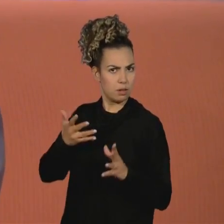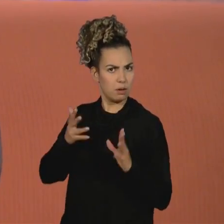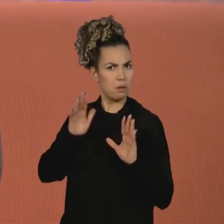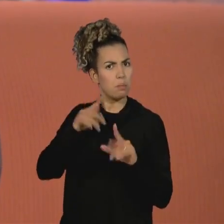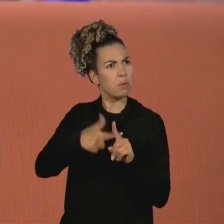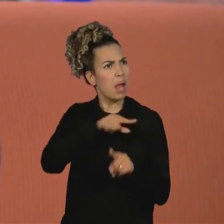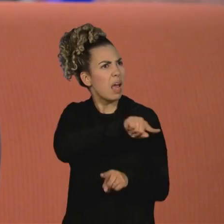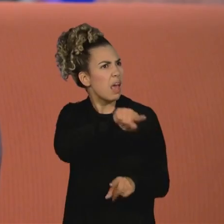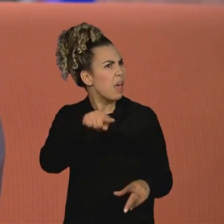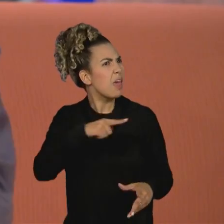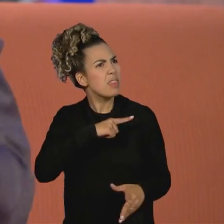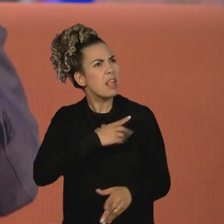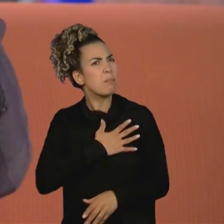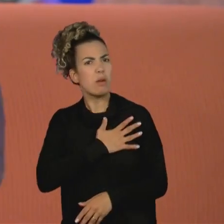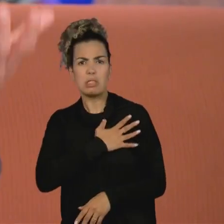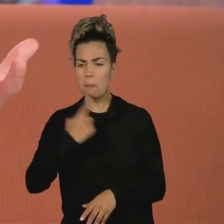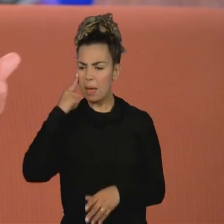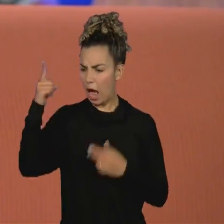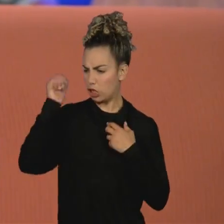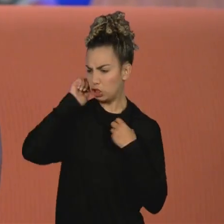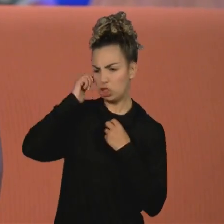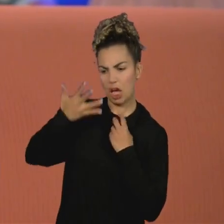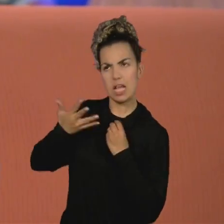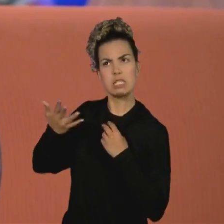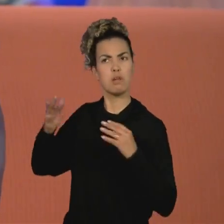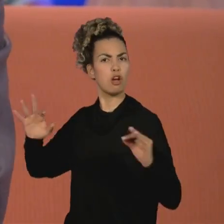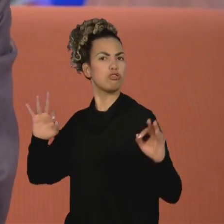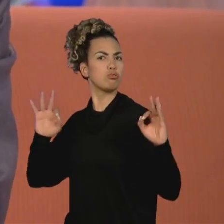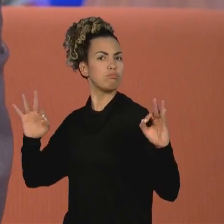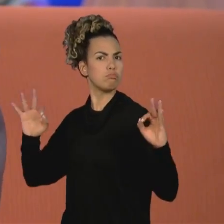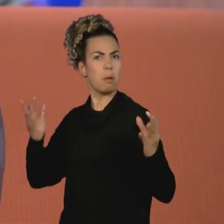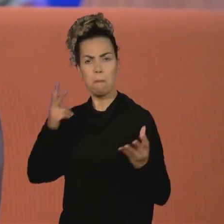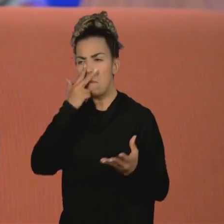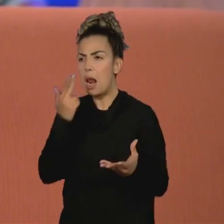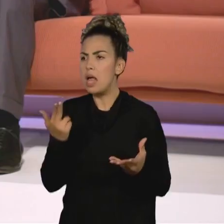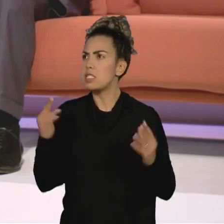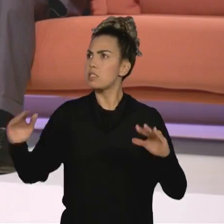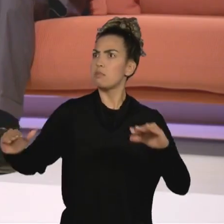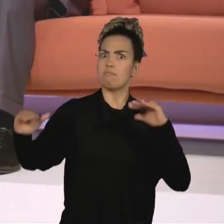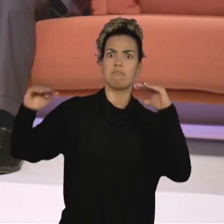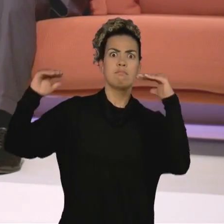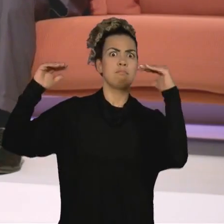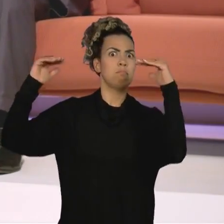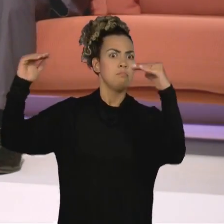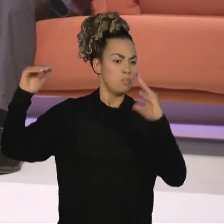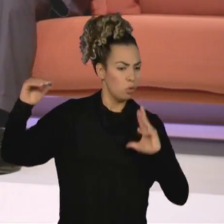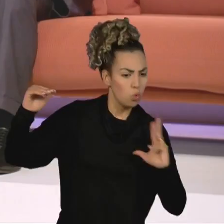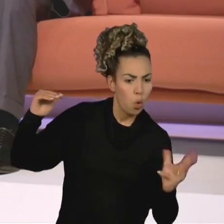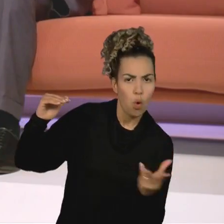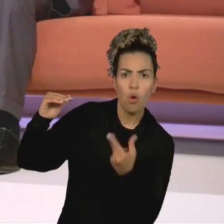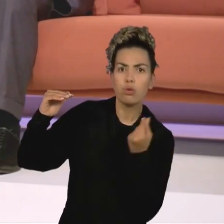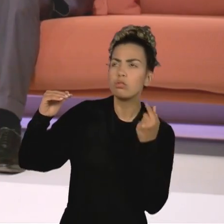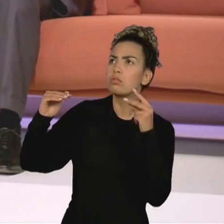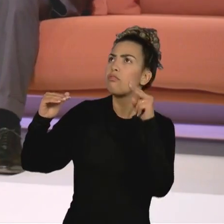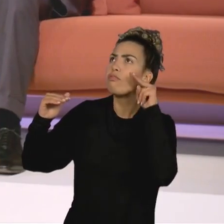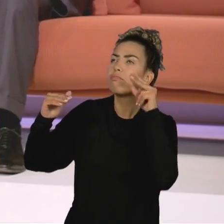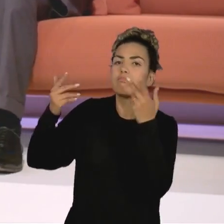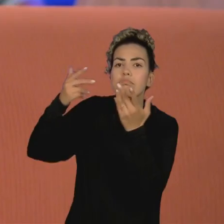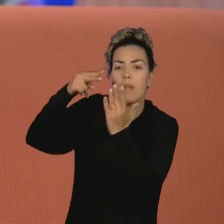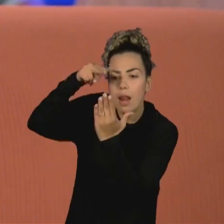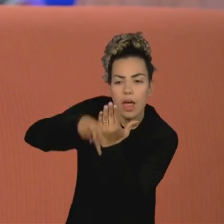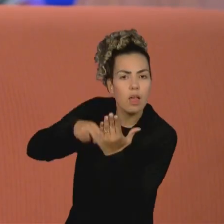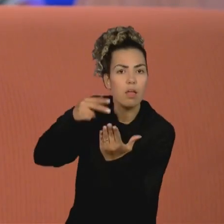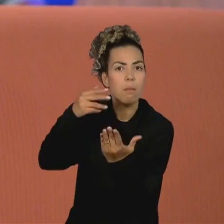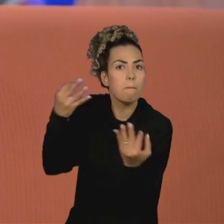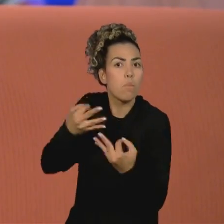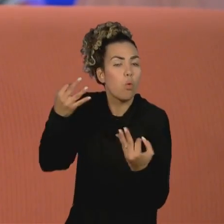muito sofisticada e inacessível. Mas, na verdade, como você sabe, o Shakespeare escrevia para as pessoas comuns, para a